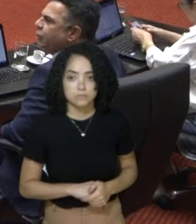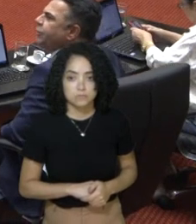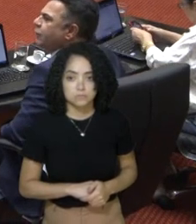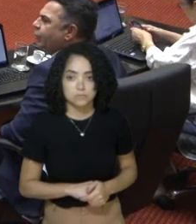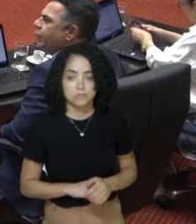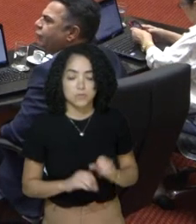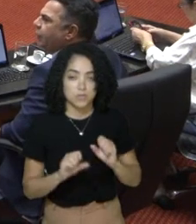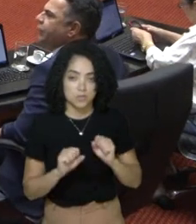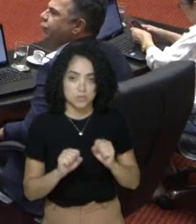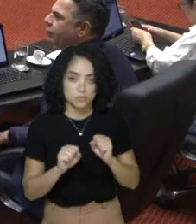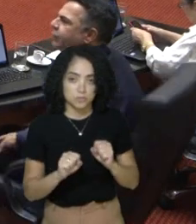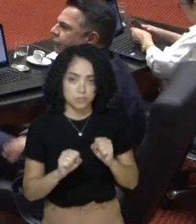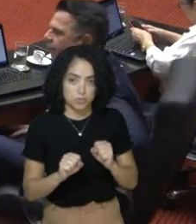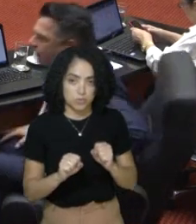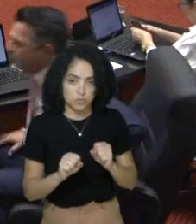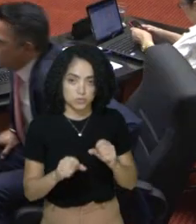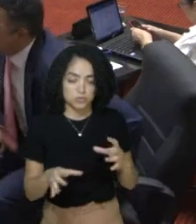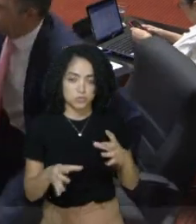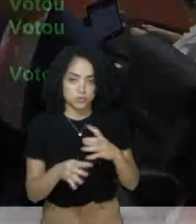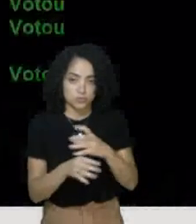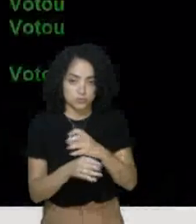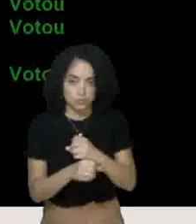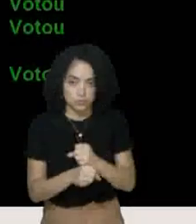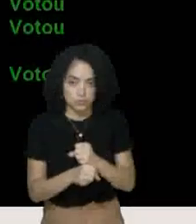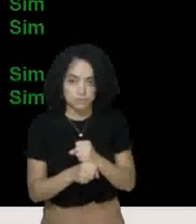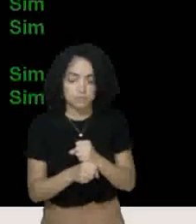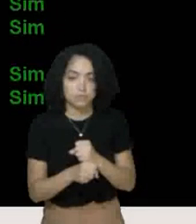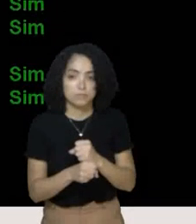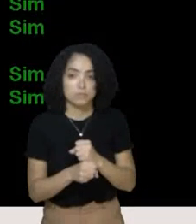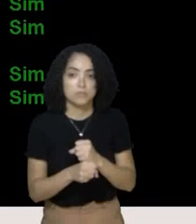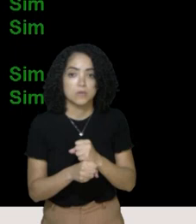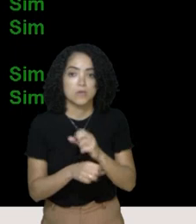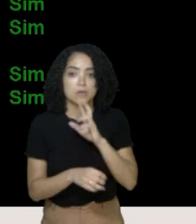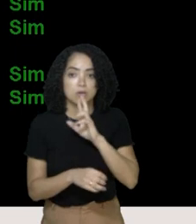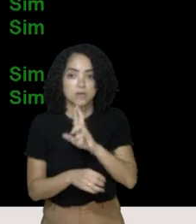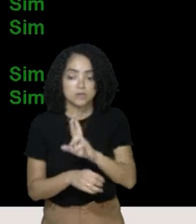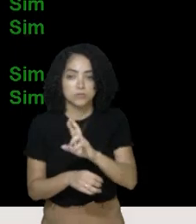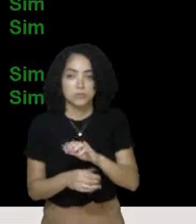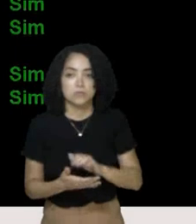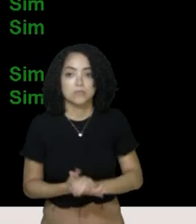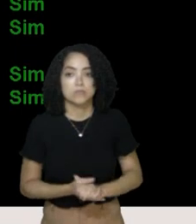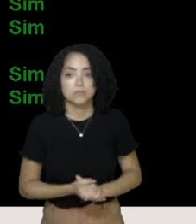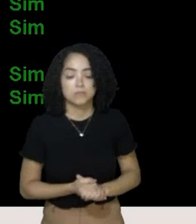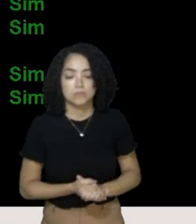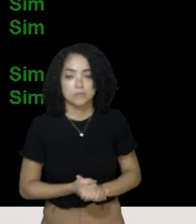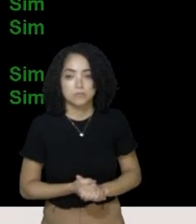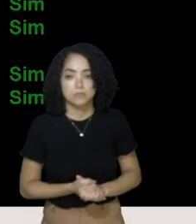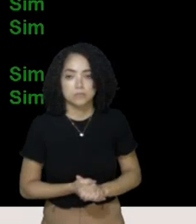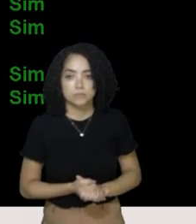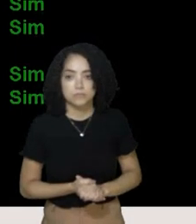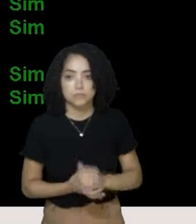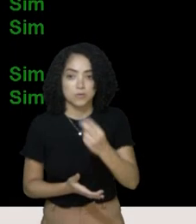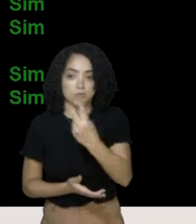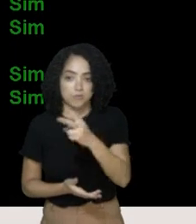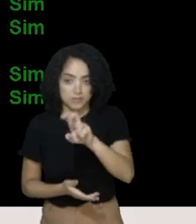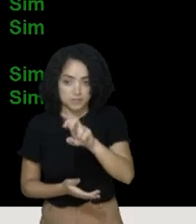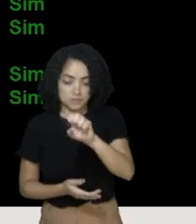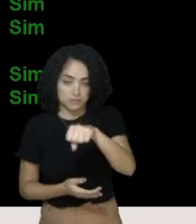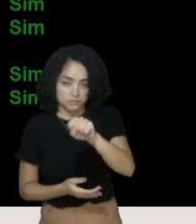podemos colher o resultado. Votaram 31 deputados, 25